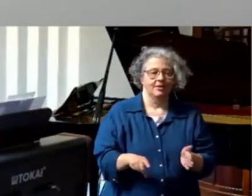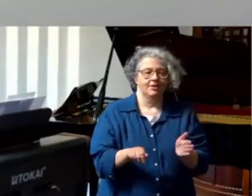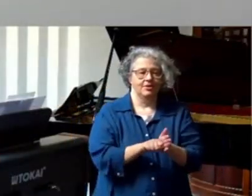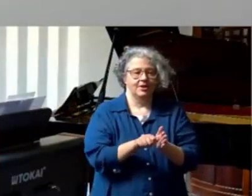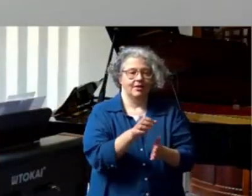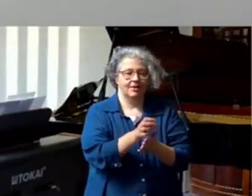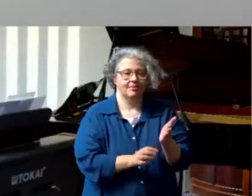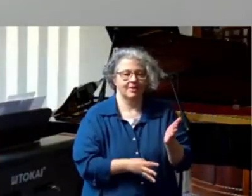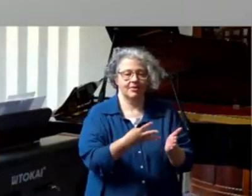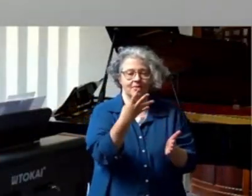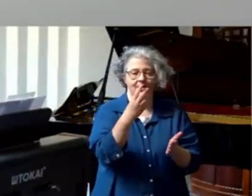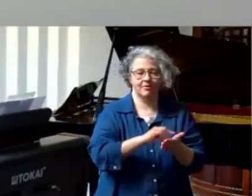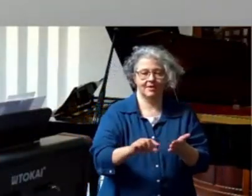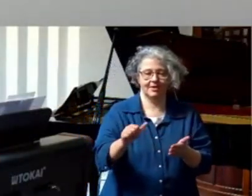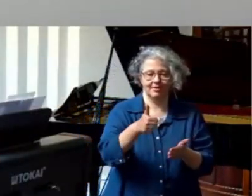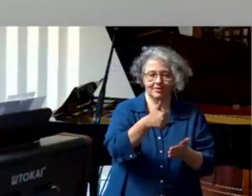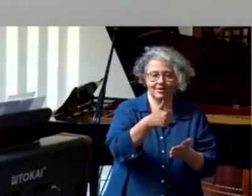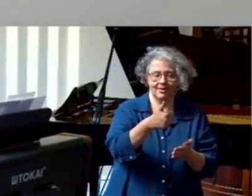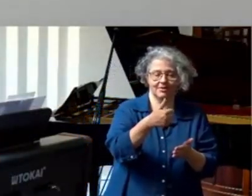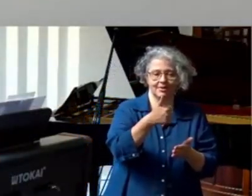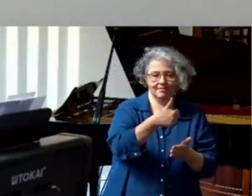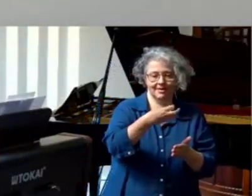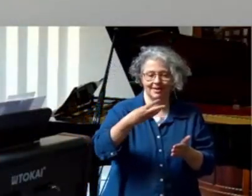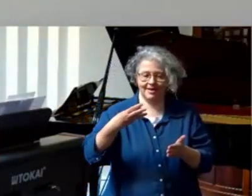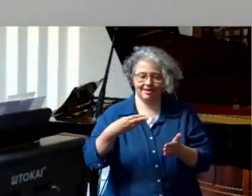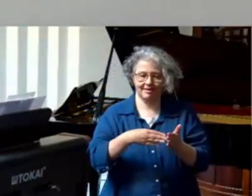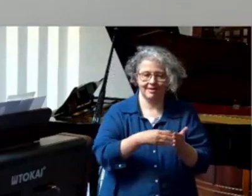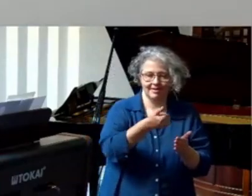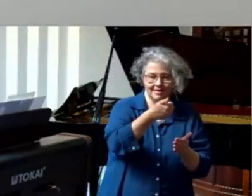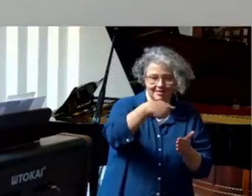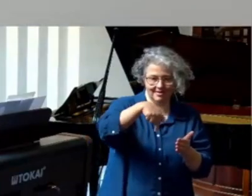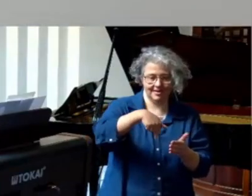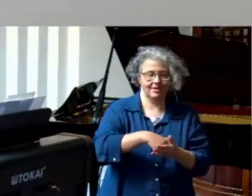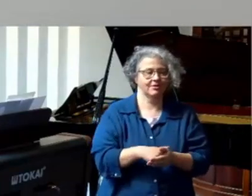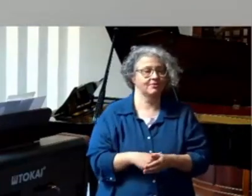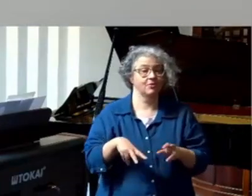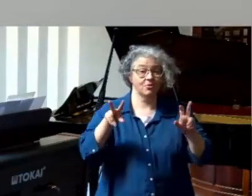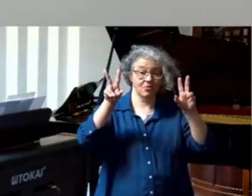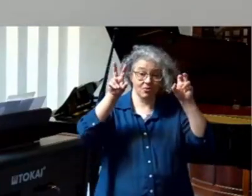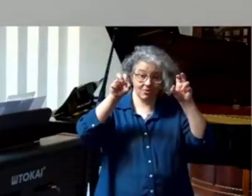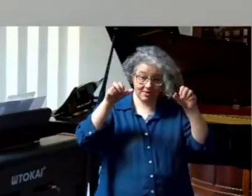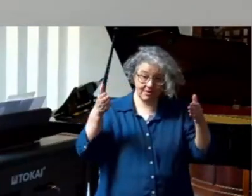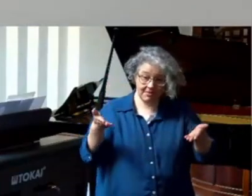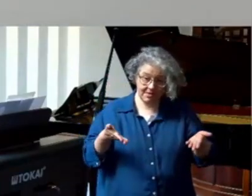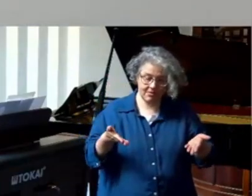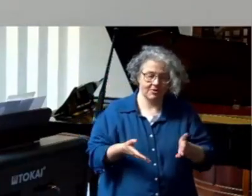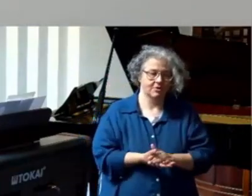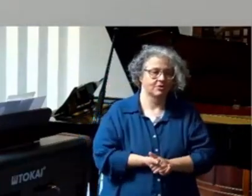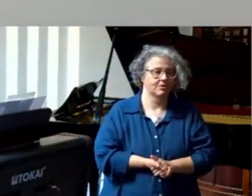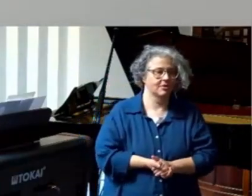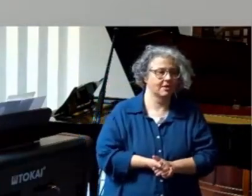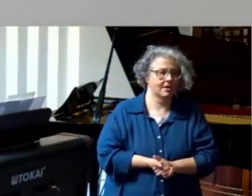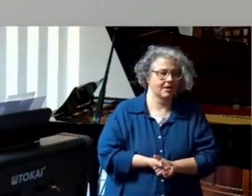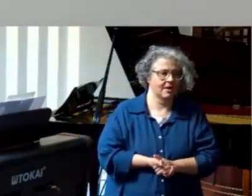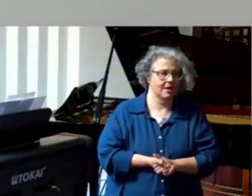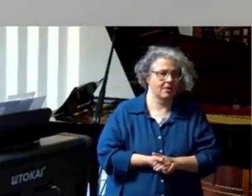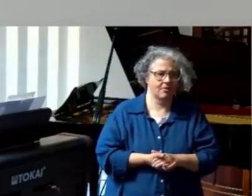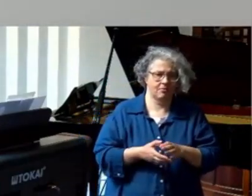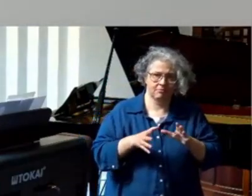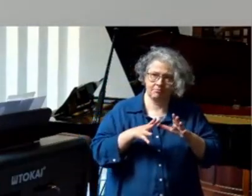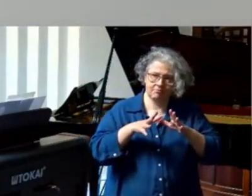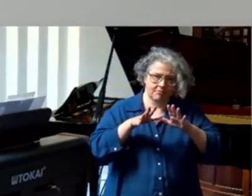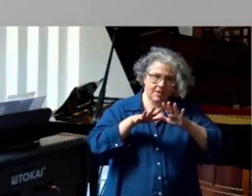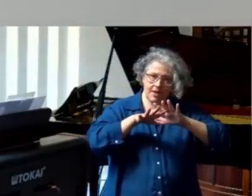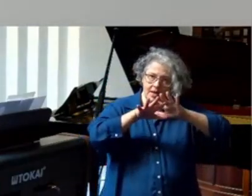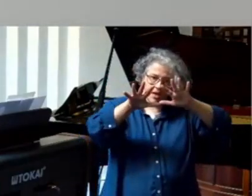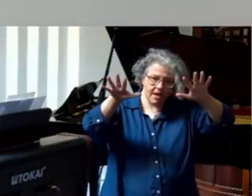em diante até o 17. Nosso tema nessa manhã, aparentemente, é muito amplo, é a